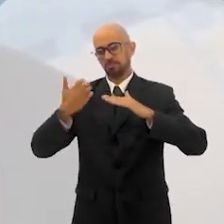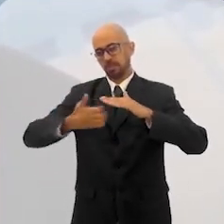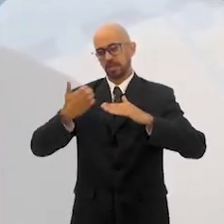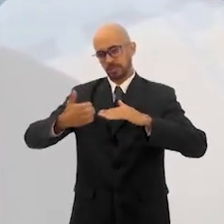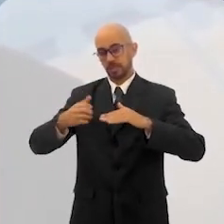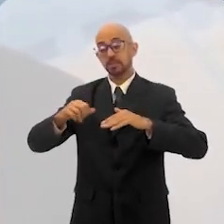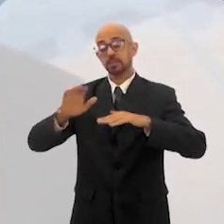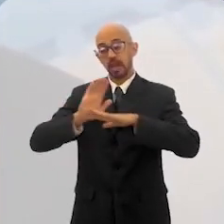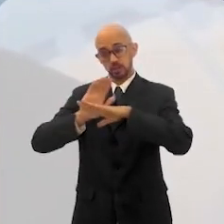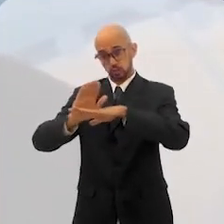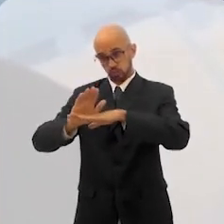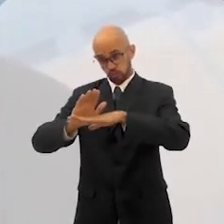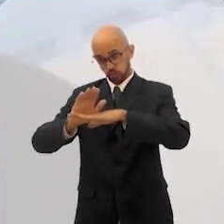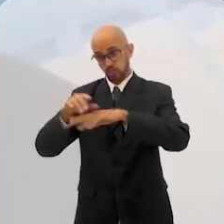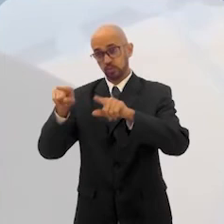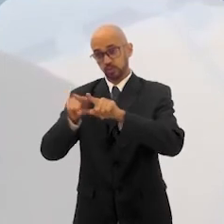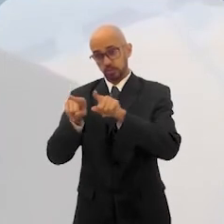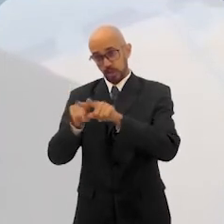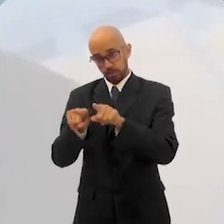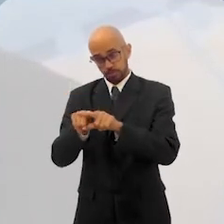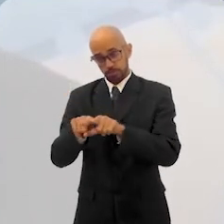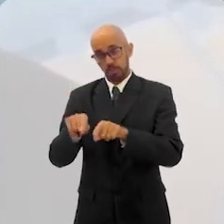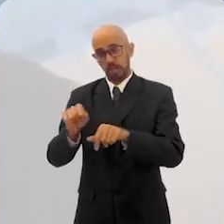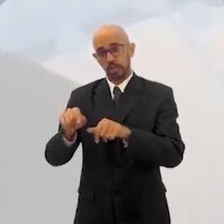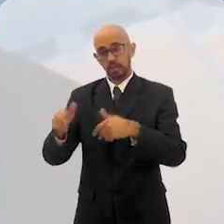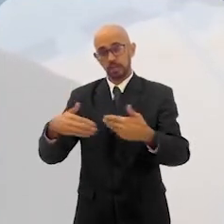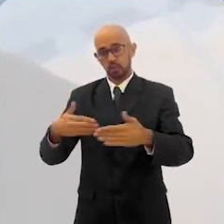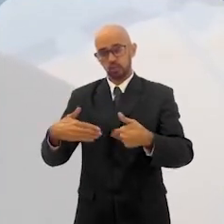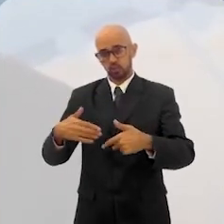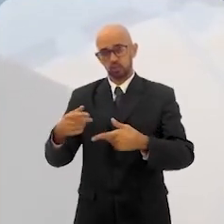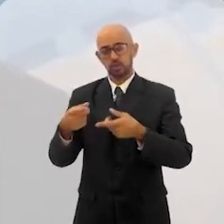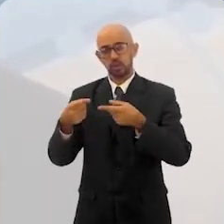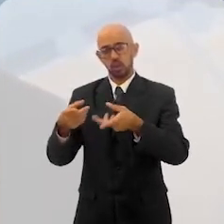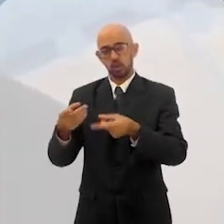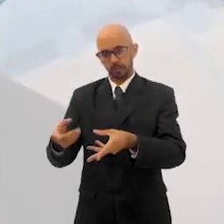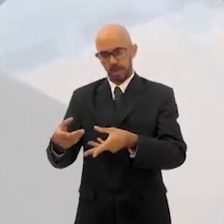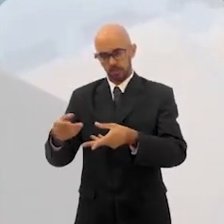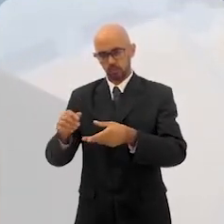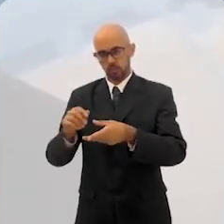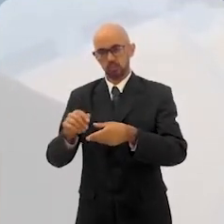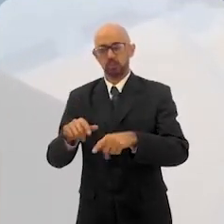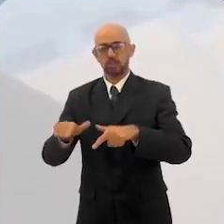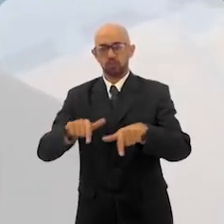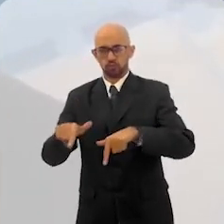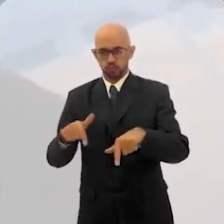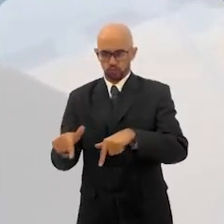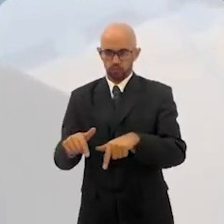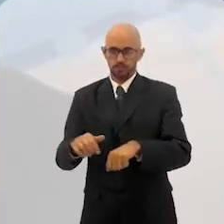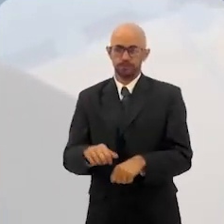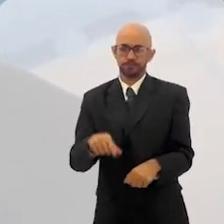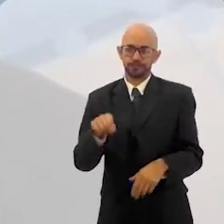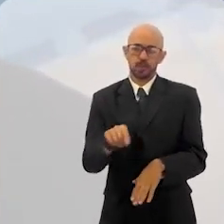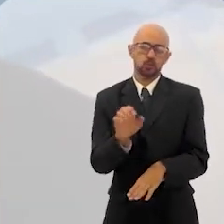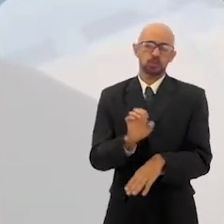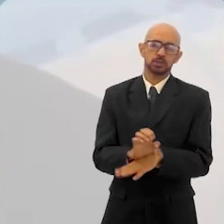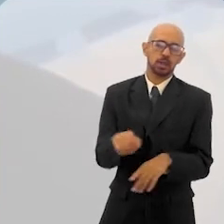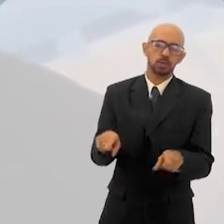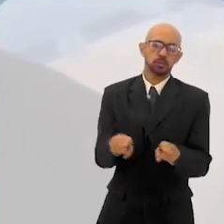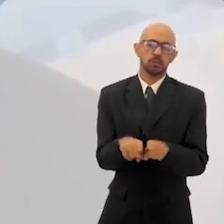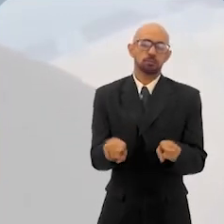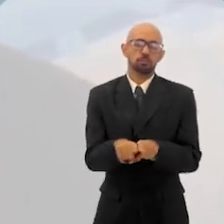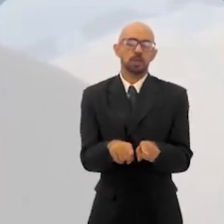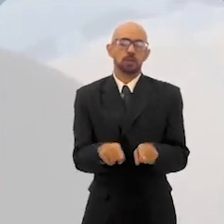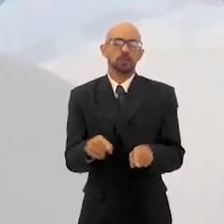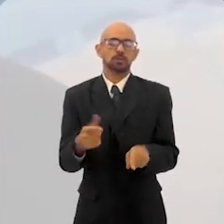diferencial muito grande na área de indústria, de serviço e de comércio. Então, assim, eu acho que é um estado que relativamente não